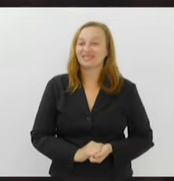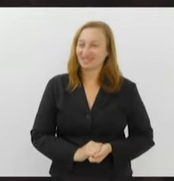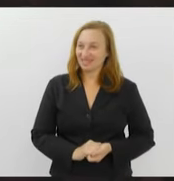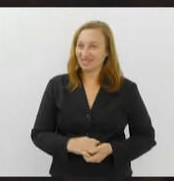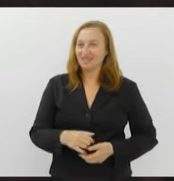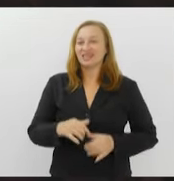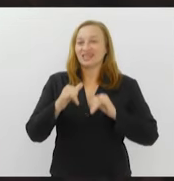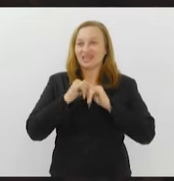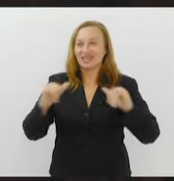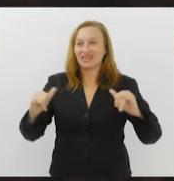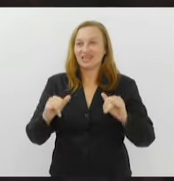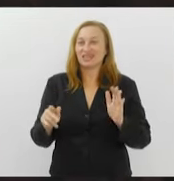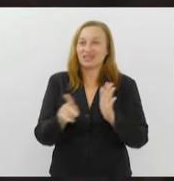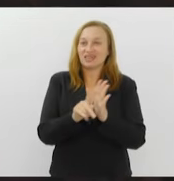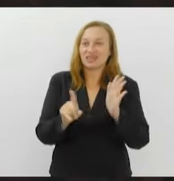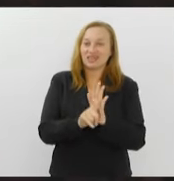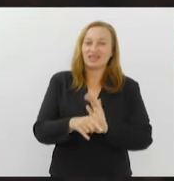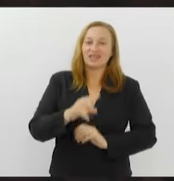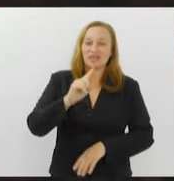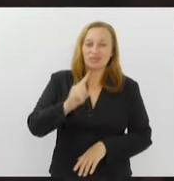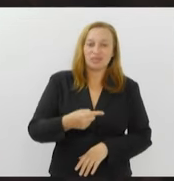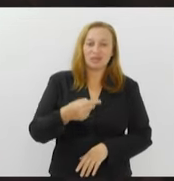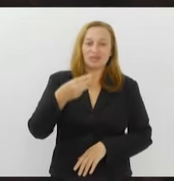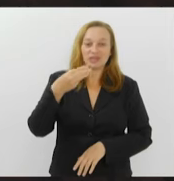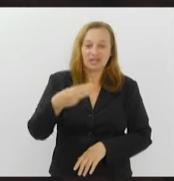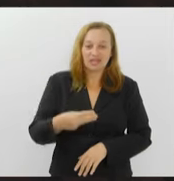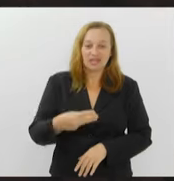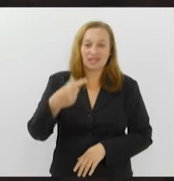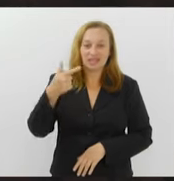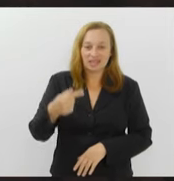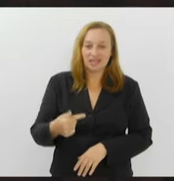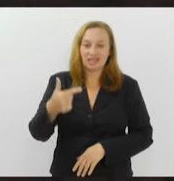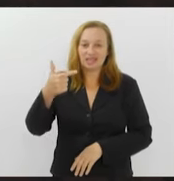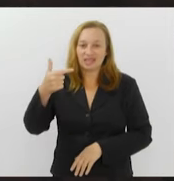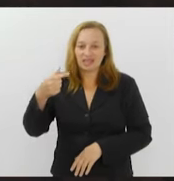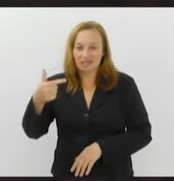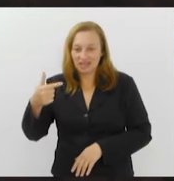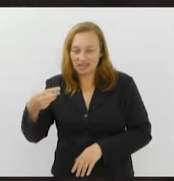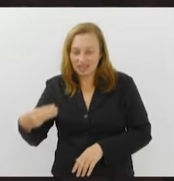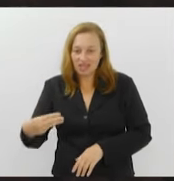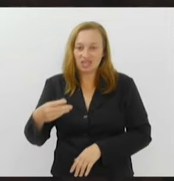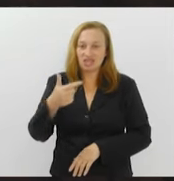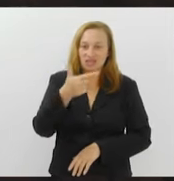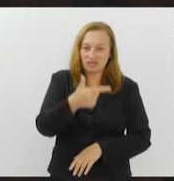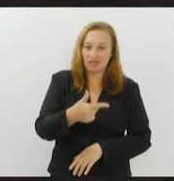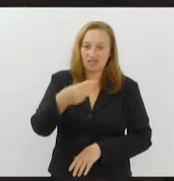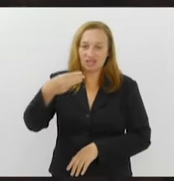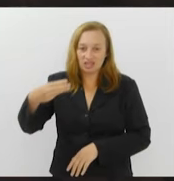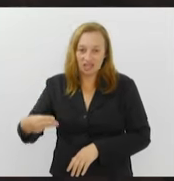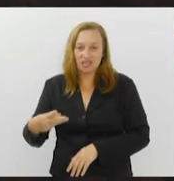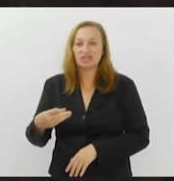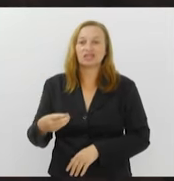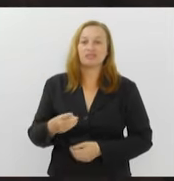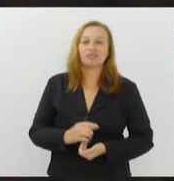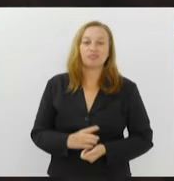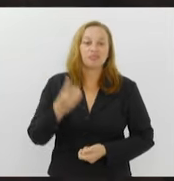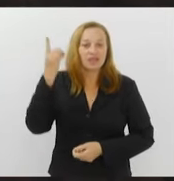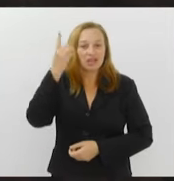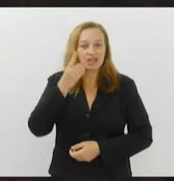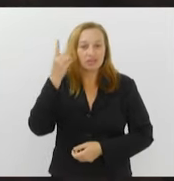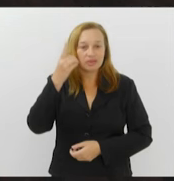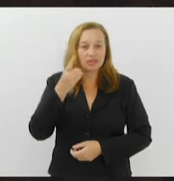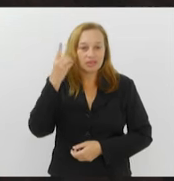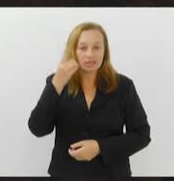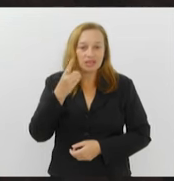Anuncio projeto de lei número 1373 de 23, de autoria do deputado